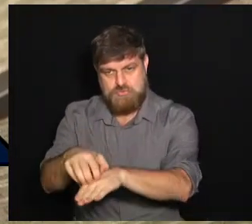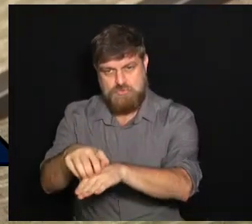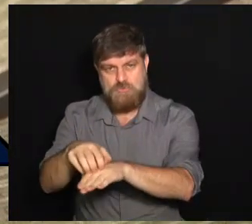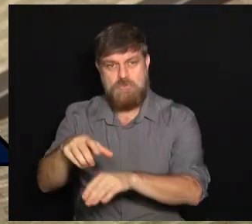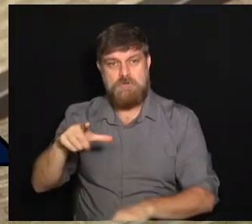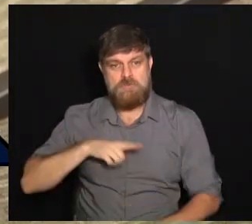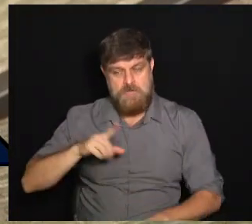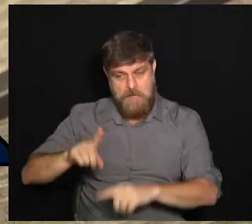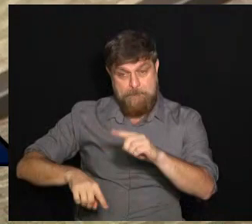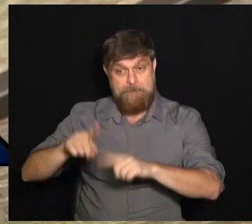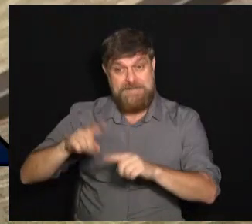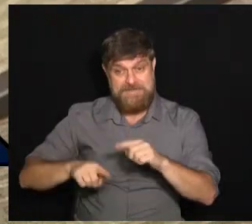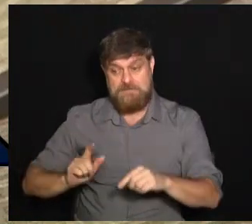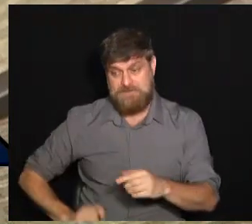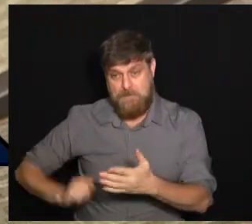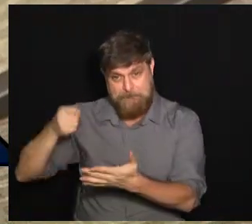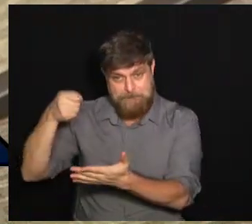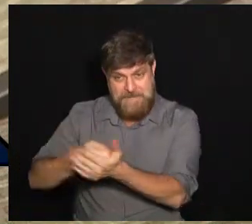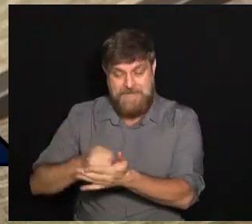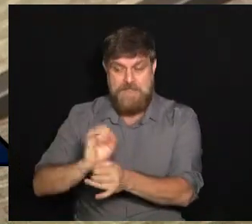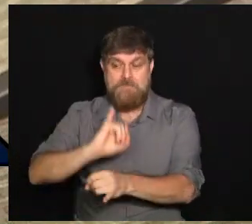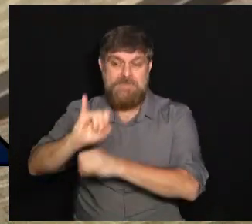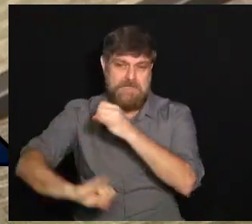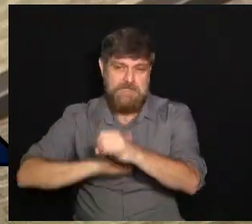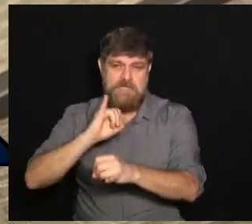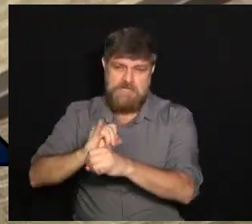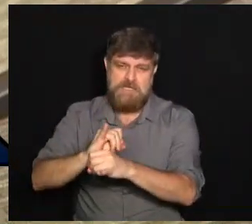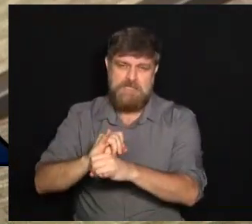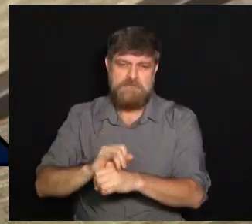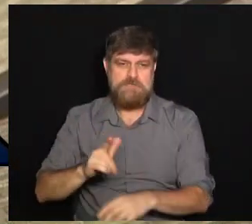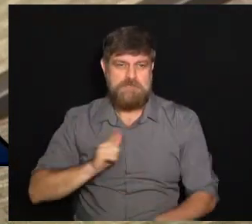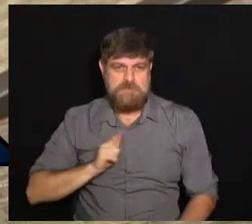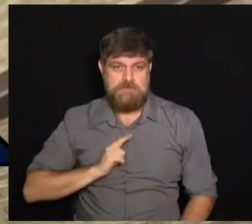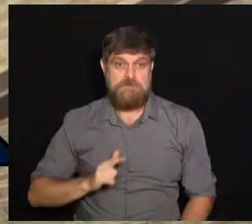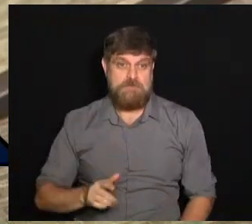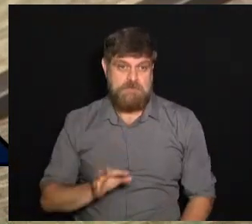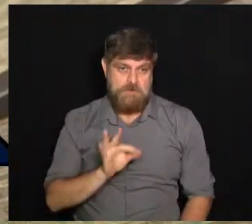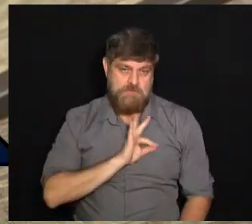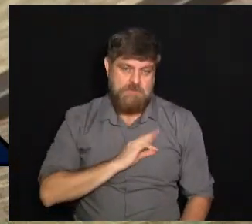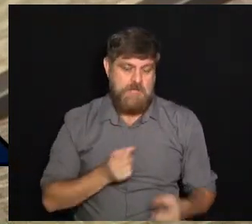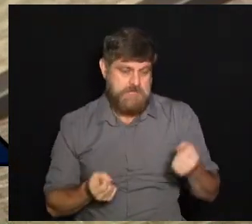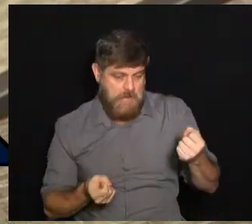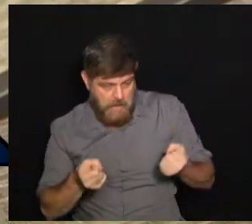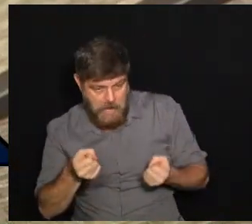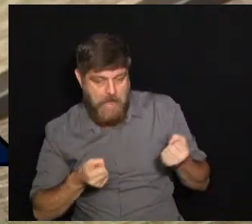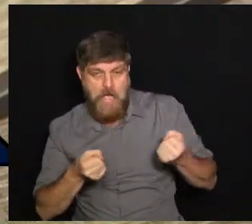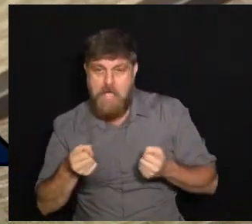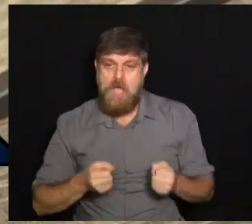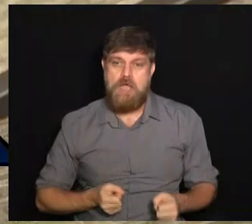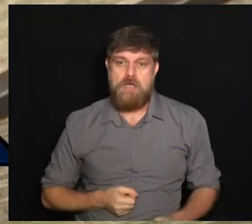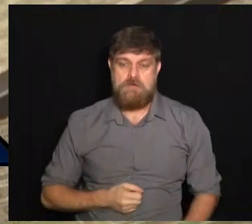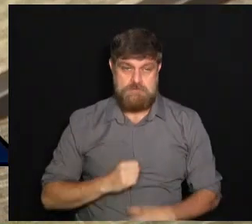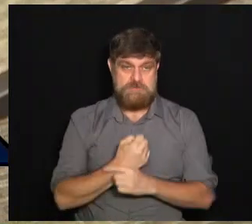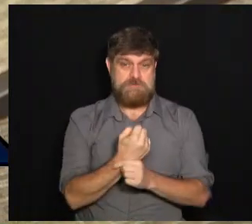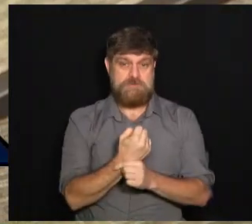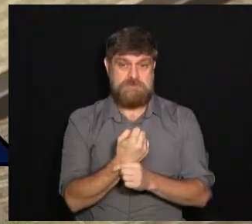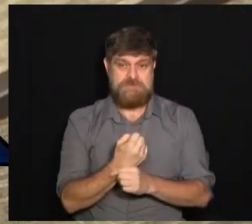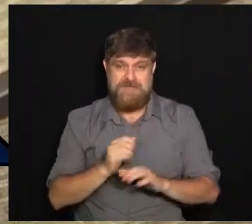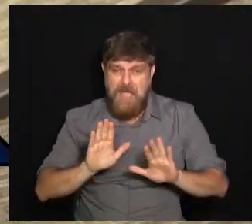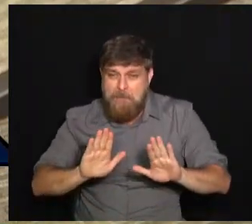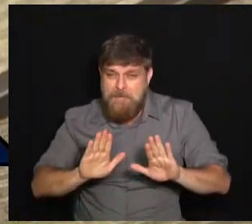aqueles utensílios que são cobrados via internet e são escoltados por carros aí de segurança.